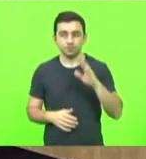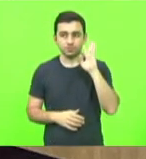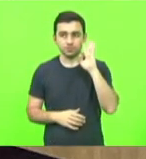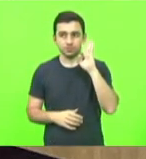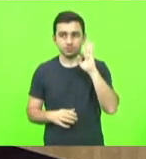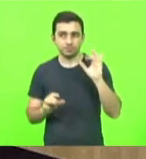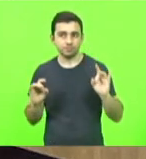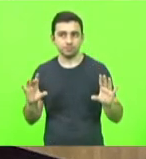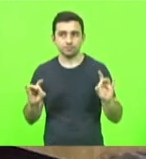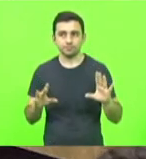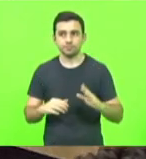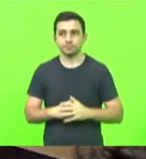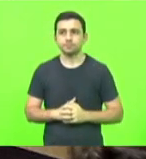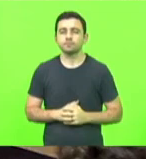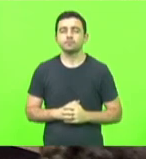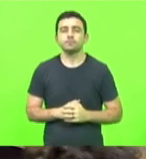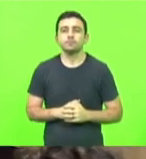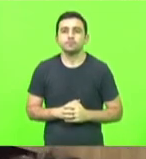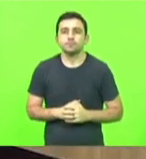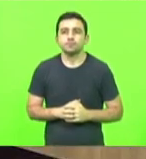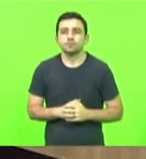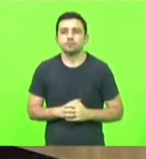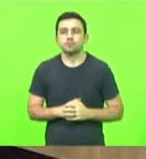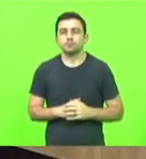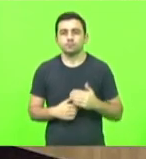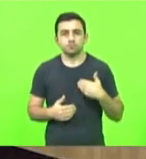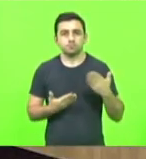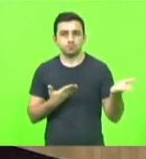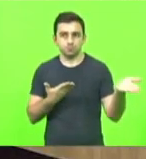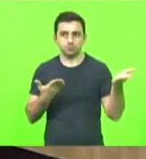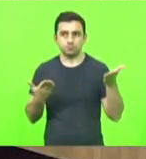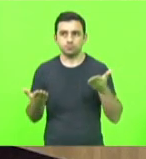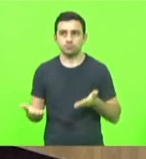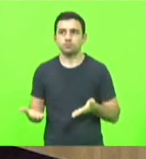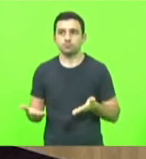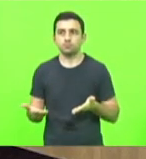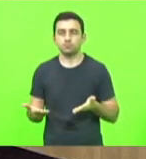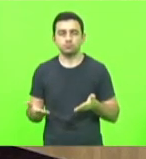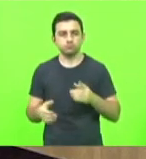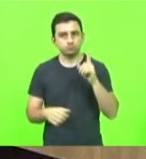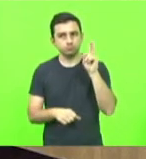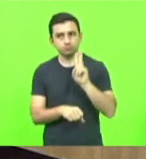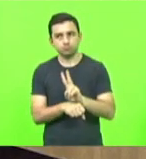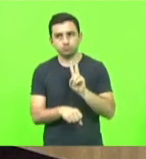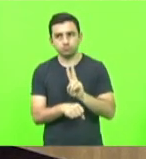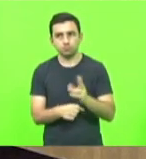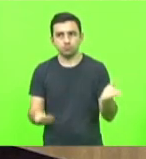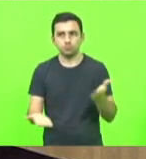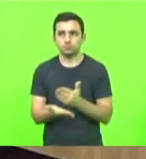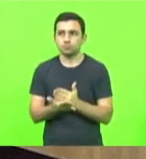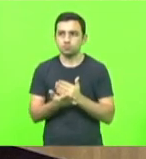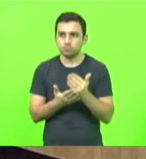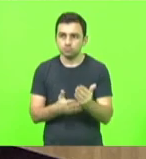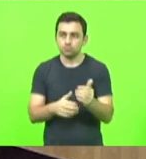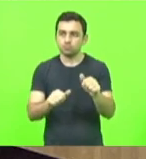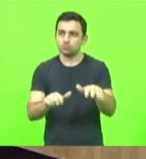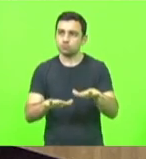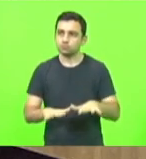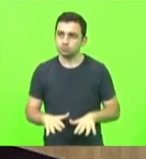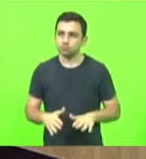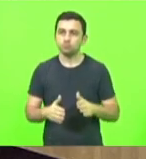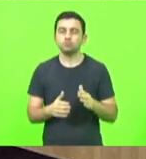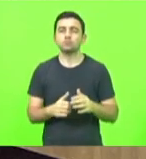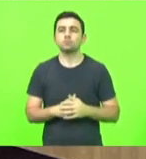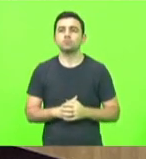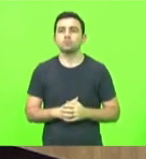especial. Eu convido, sob a proteção de Deus, declaro aberta a presente sessão e convido